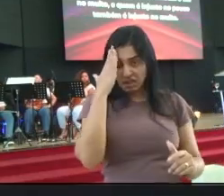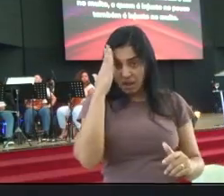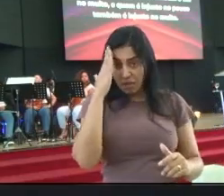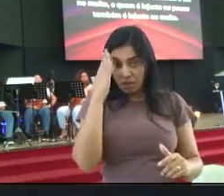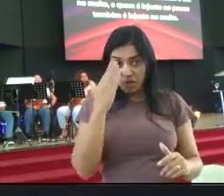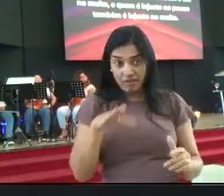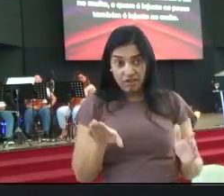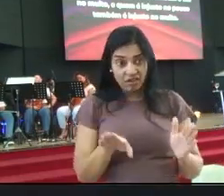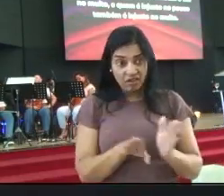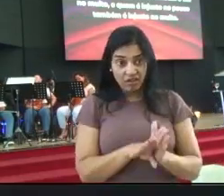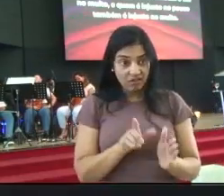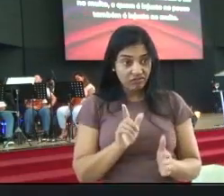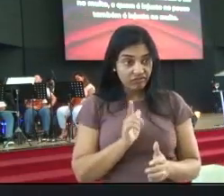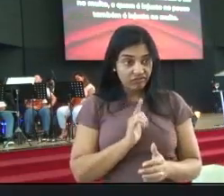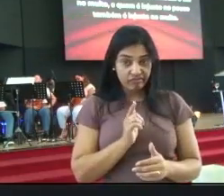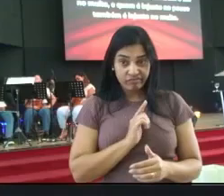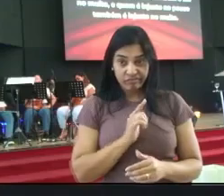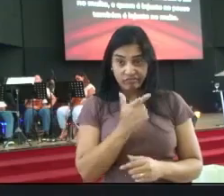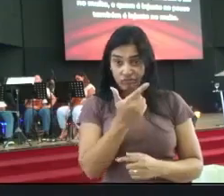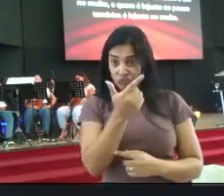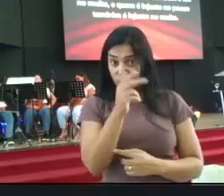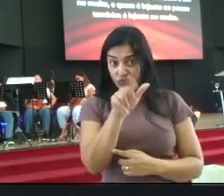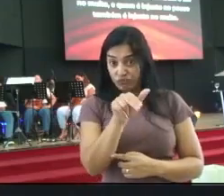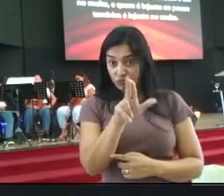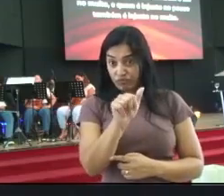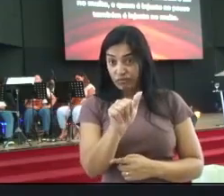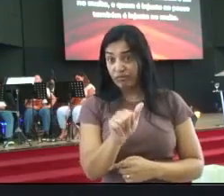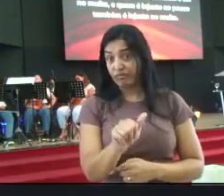dia? Nunca.